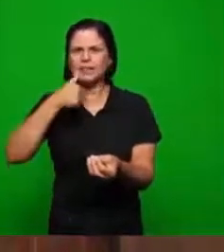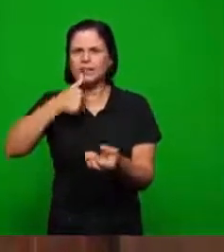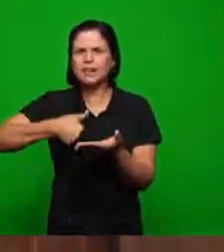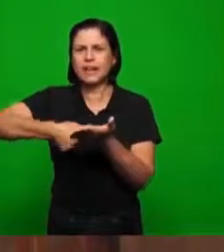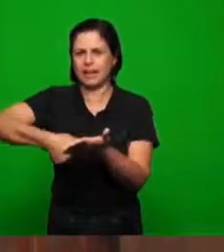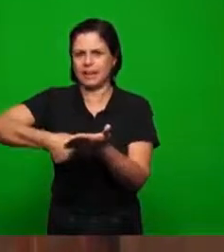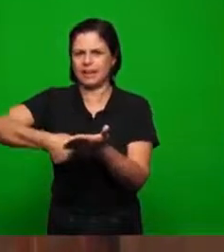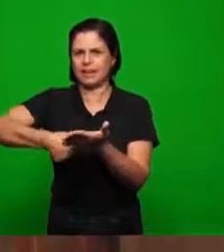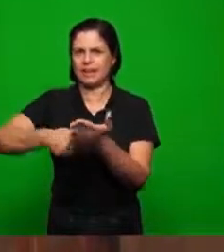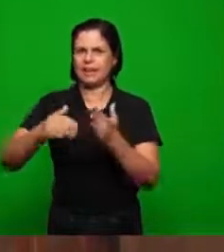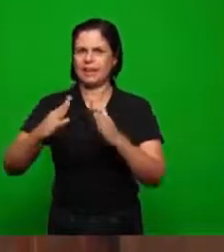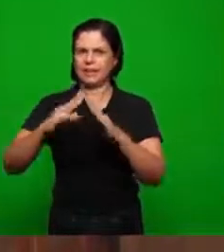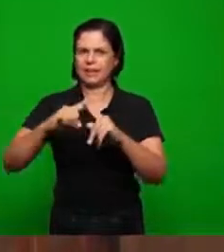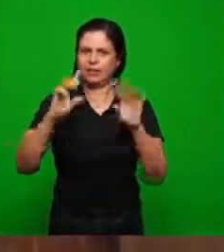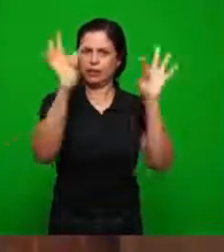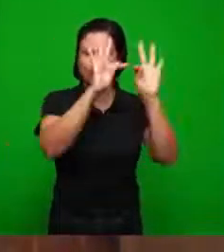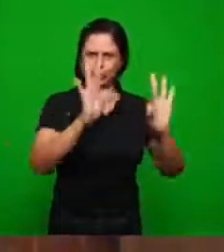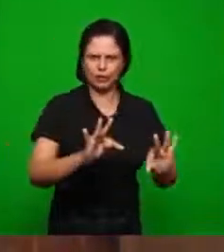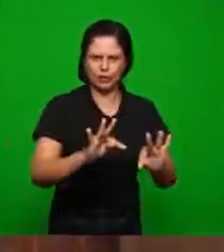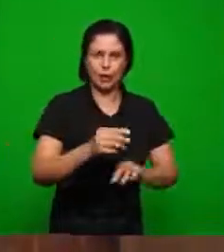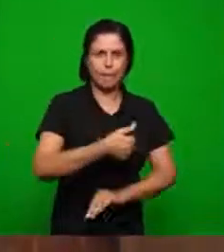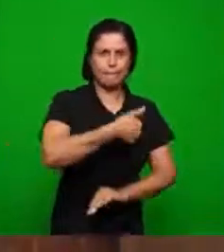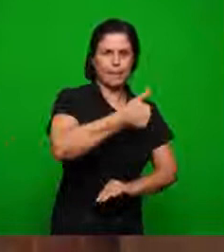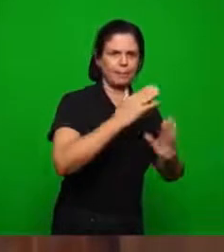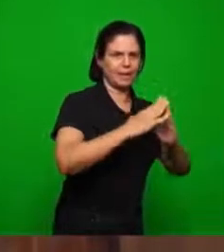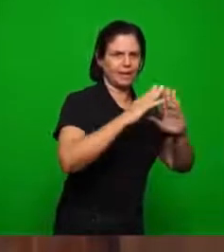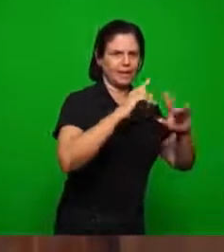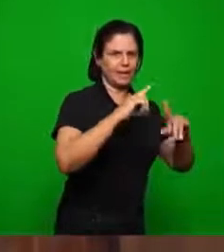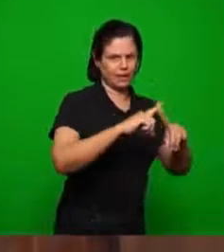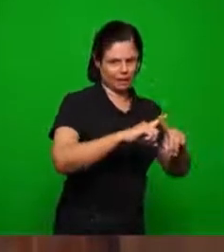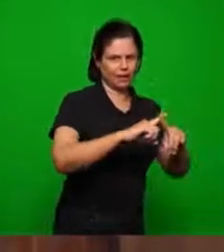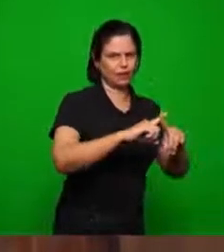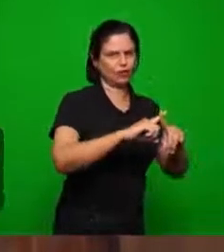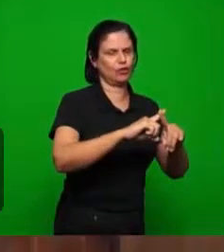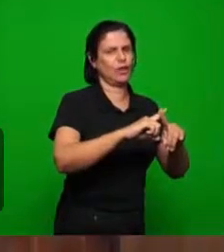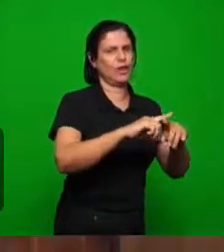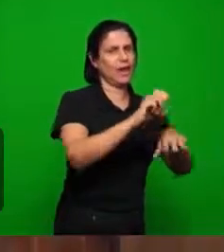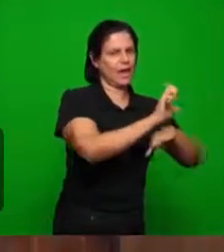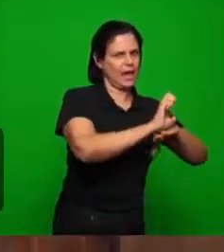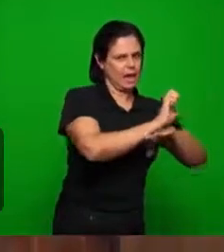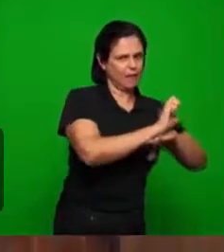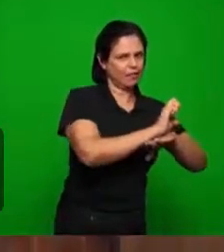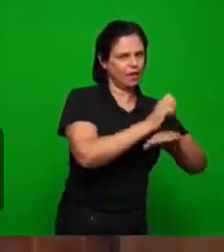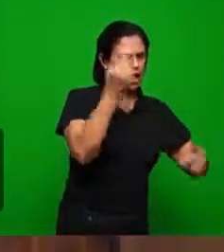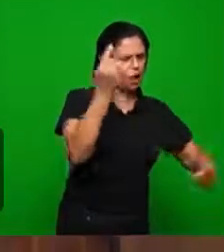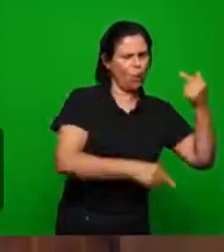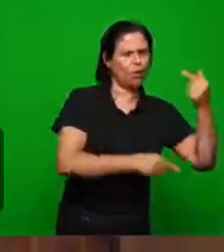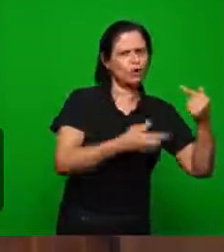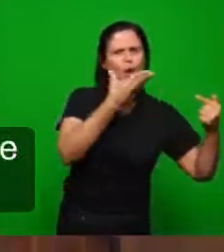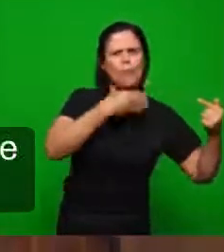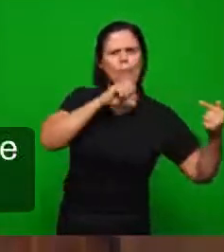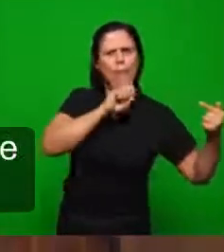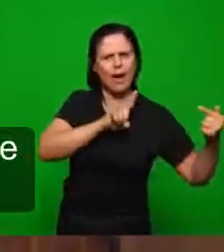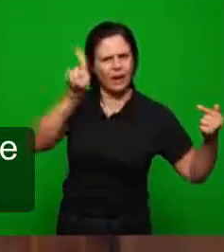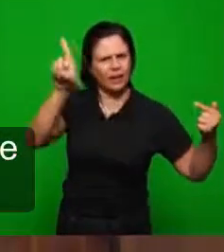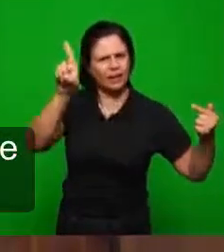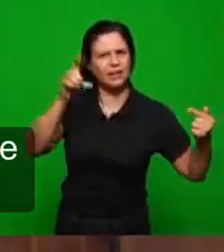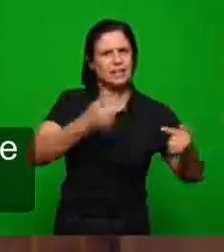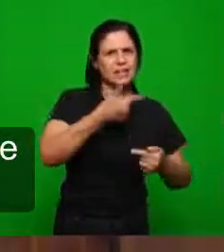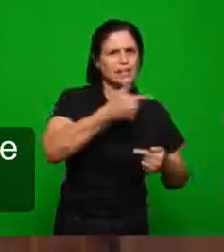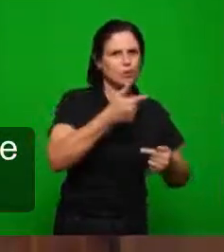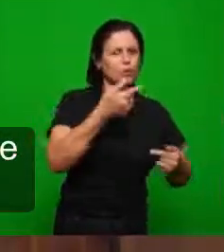primeiro, o Pai. Segunda, luta contra o Filho. A terceira, contra o Espírito Santo. E a quarta, que foi de